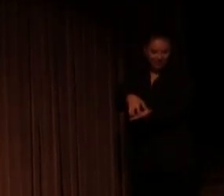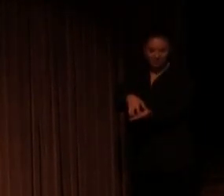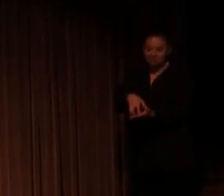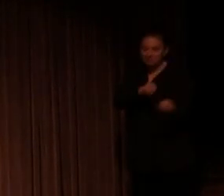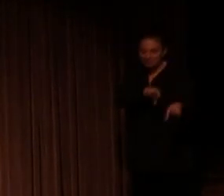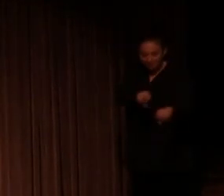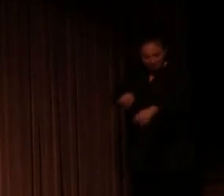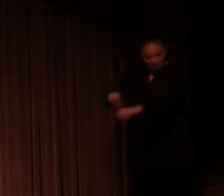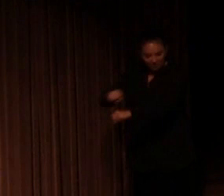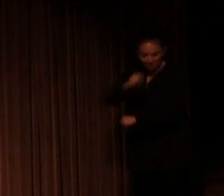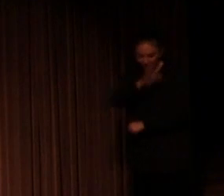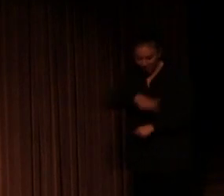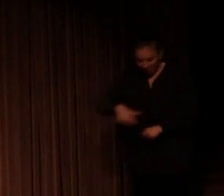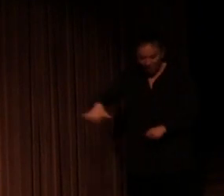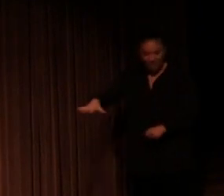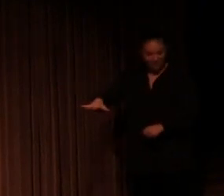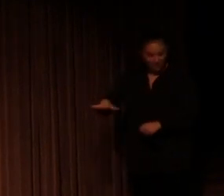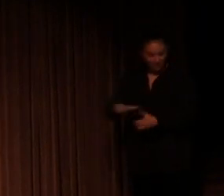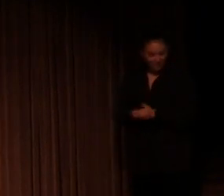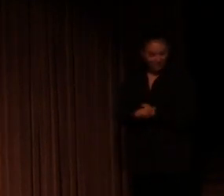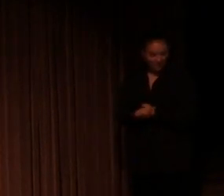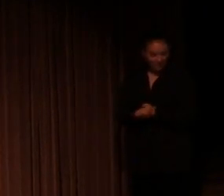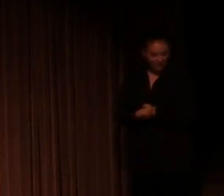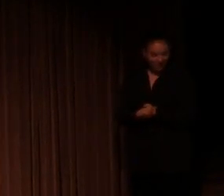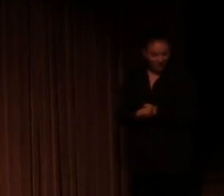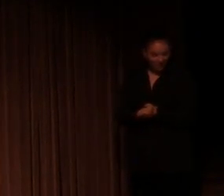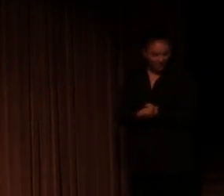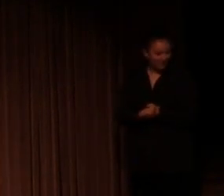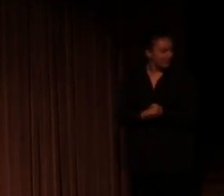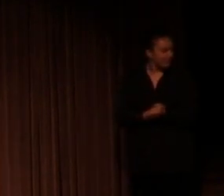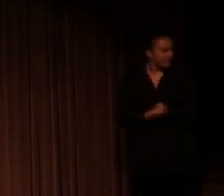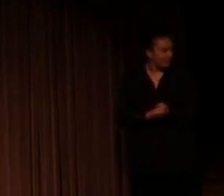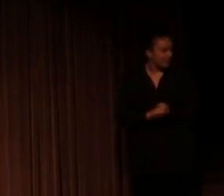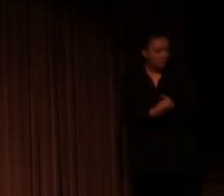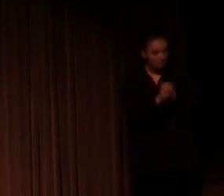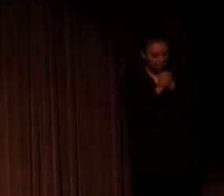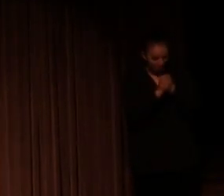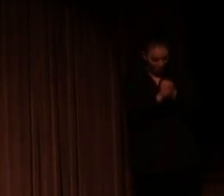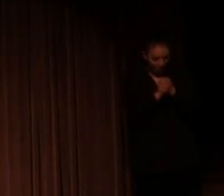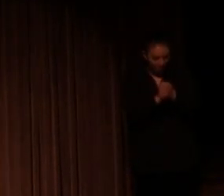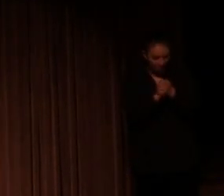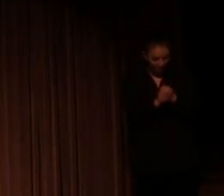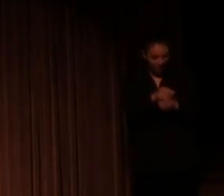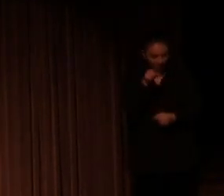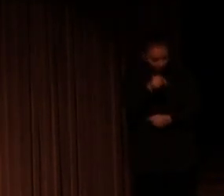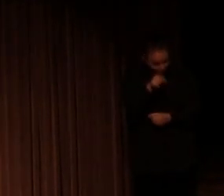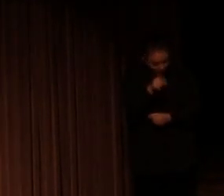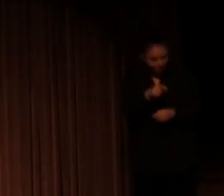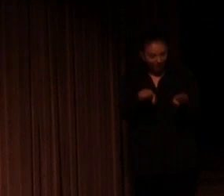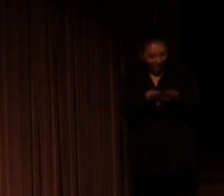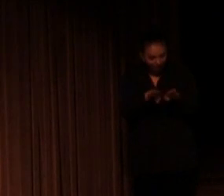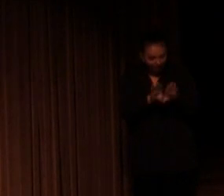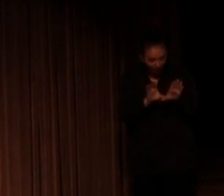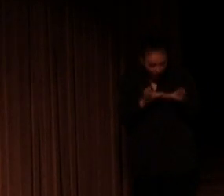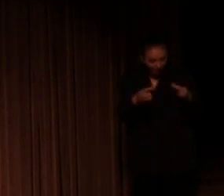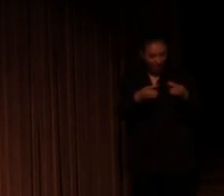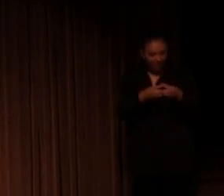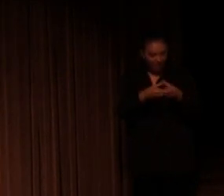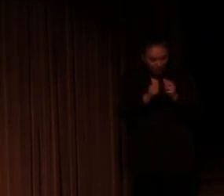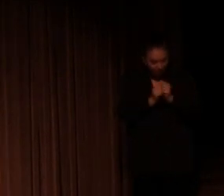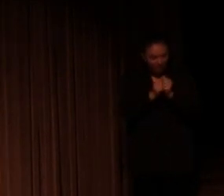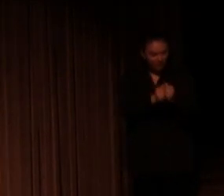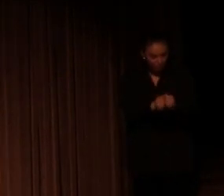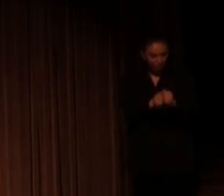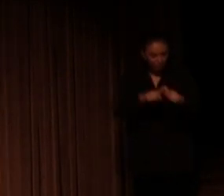municipal de educação e seu nome cris primeiro te parabenizar e parabenizar sua equipe por mais essa iniciativa por todo o trabalho